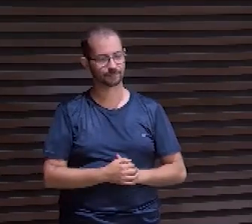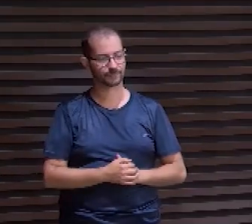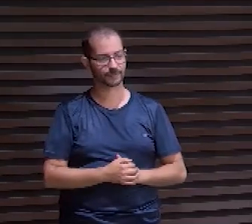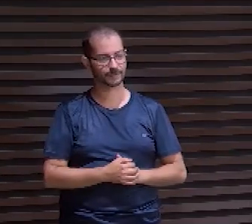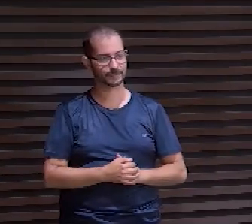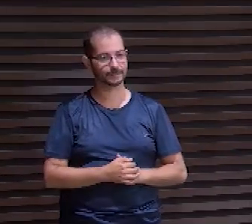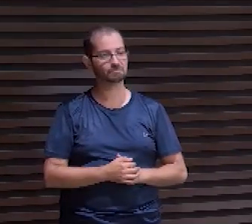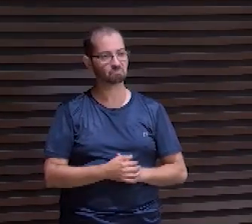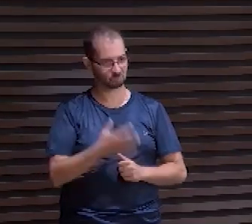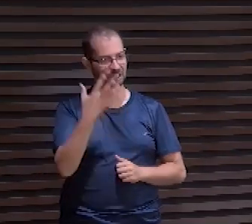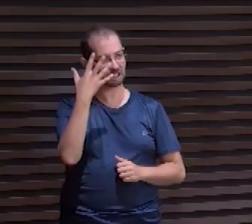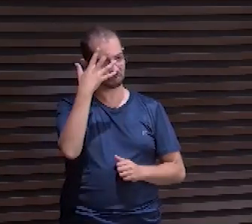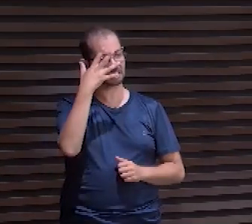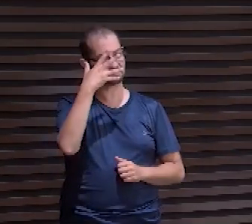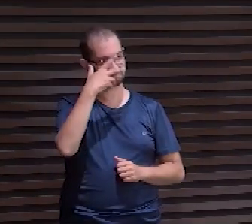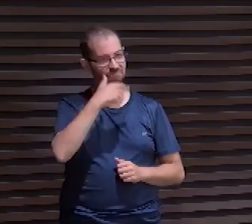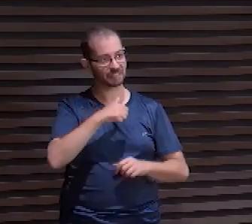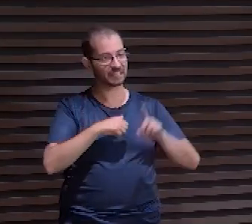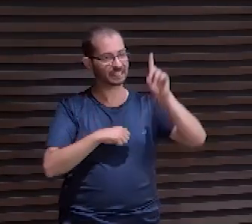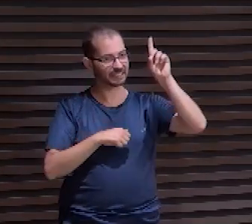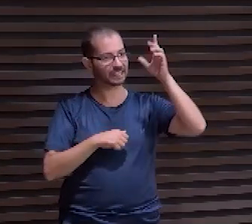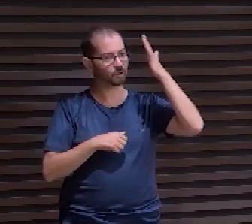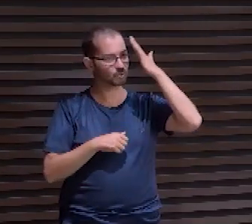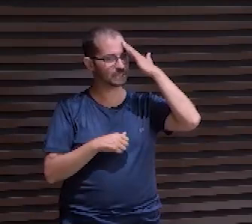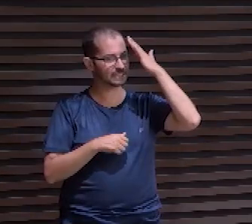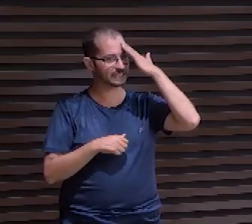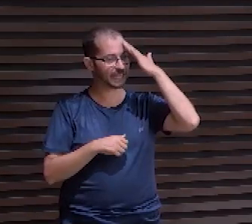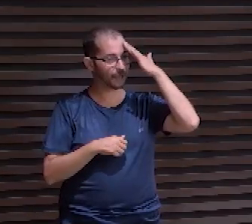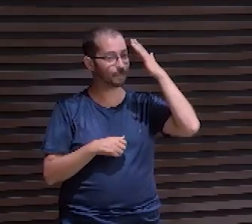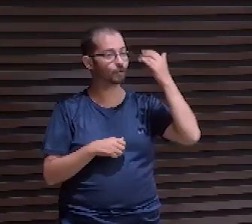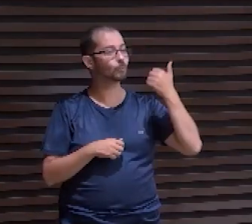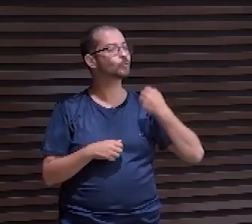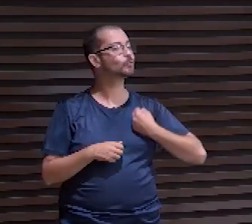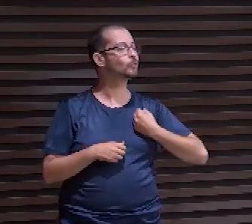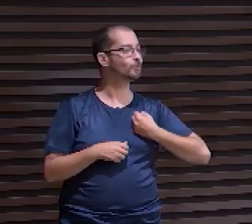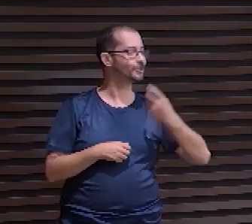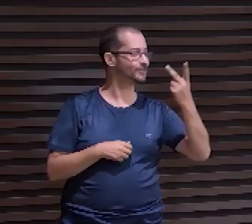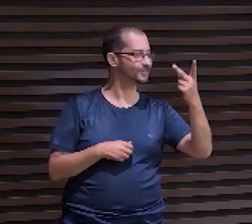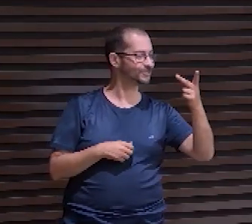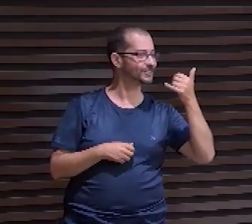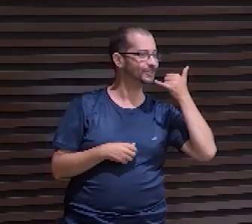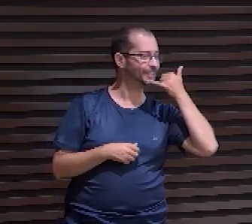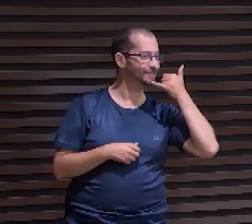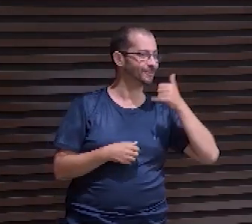Inacreditável, né? Deus sabe o número do seu telefone.